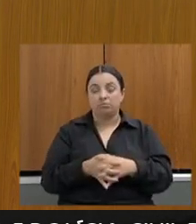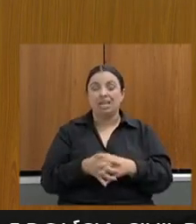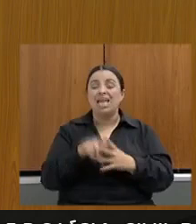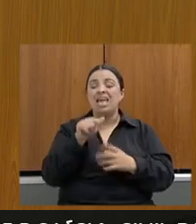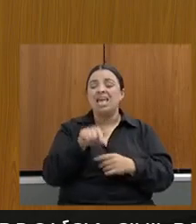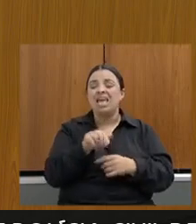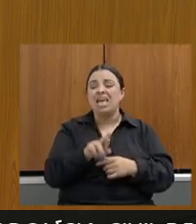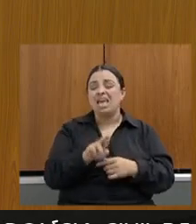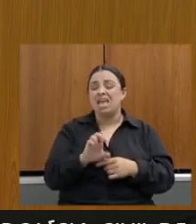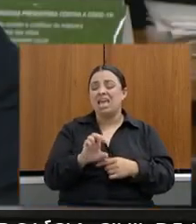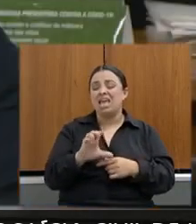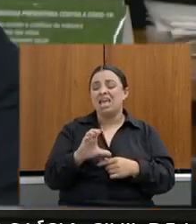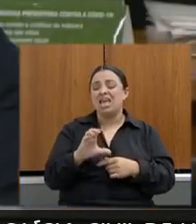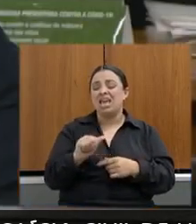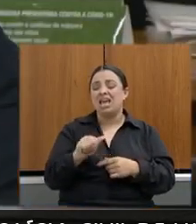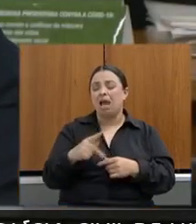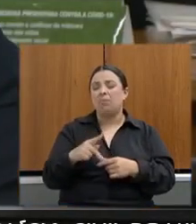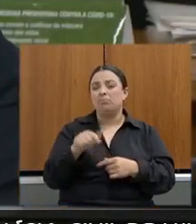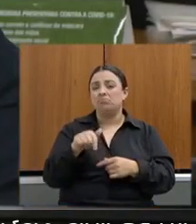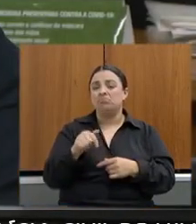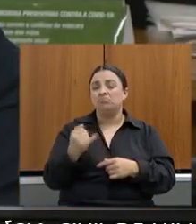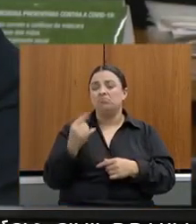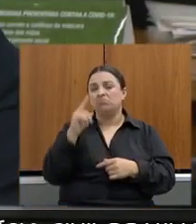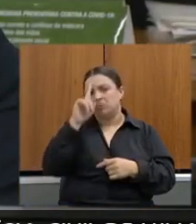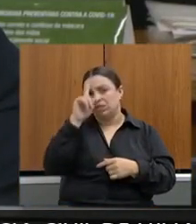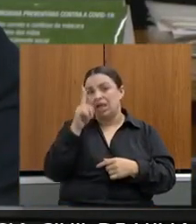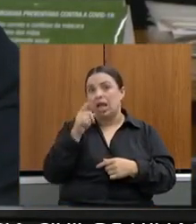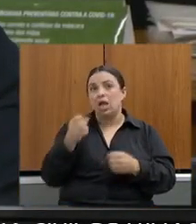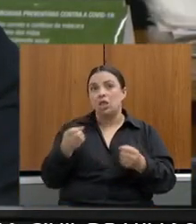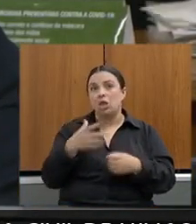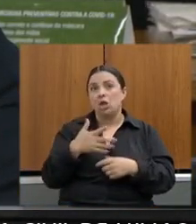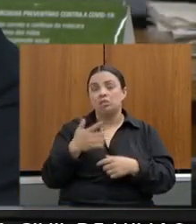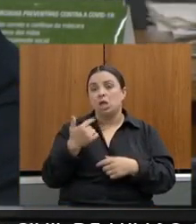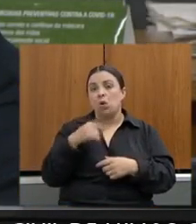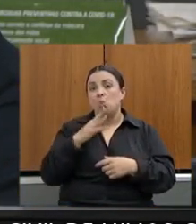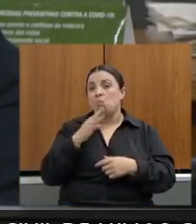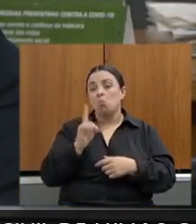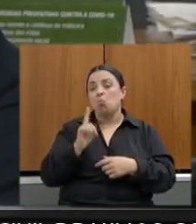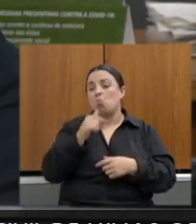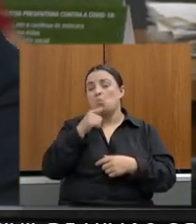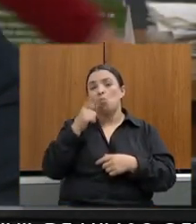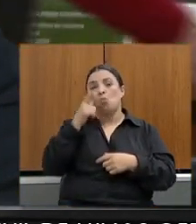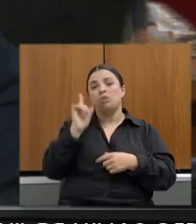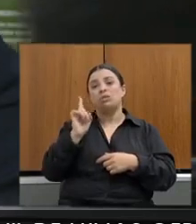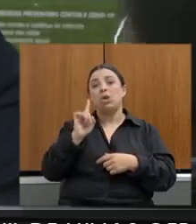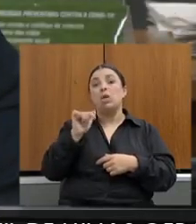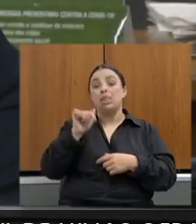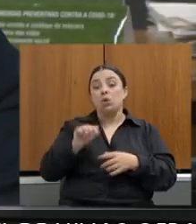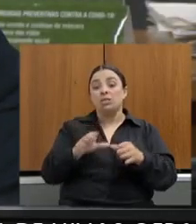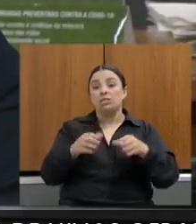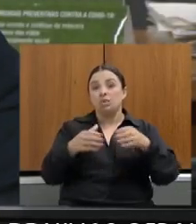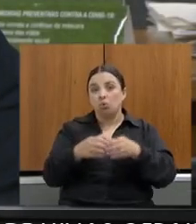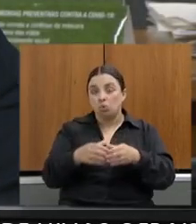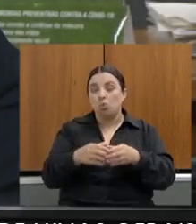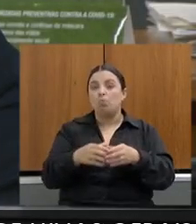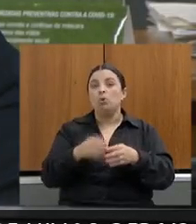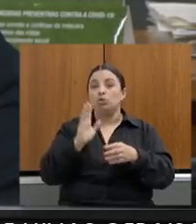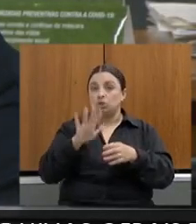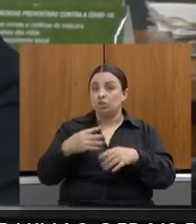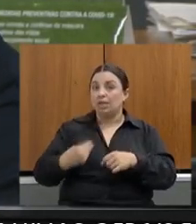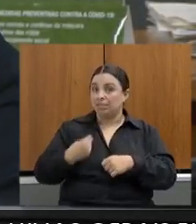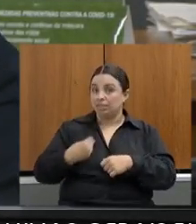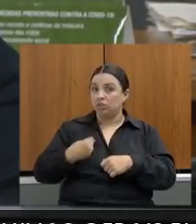ideia do recado foi deram as Eu não conhecia a ideia do recado antes de chegar aqui então o grupo de recaptura é um grupo de já existe em outros estados